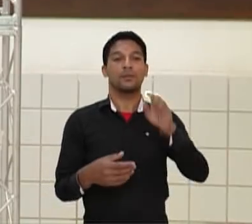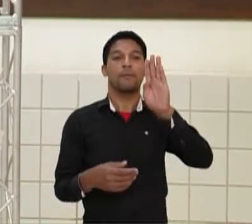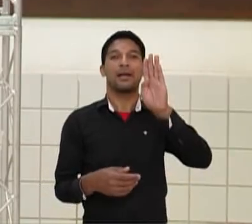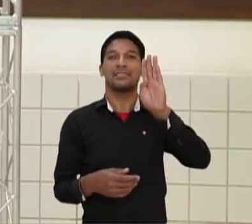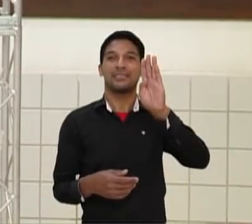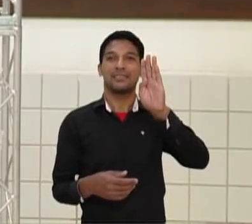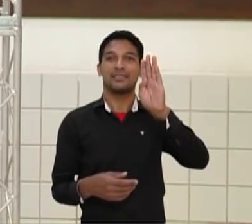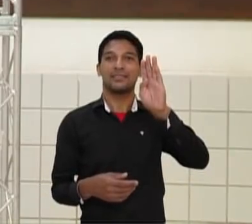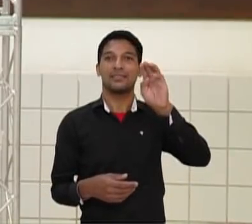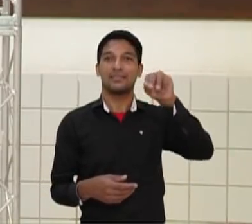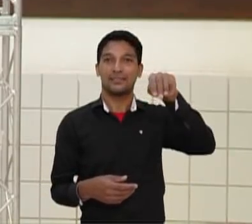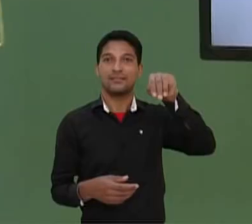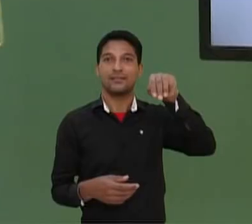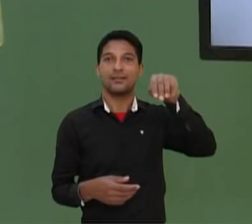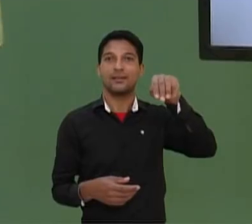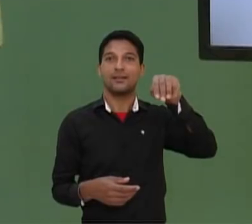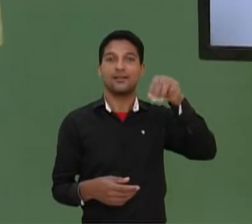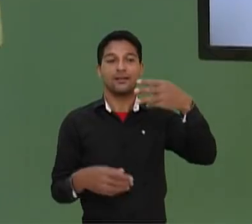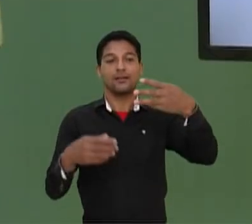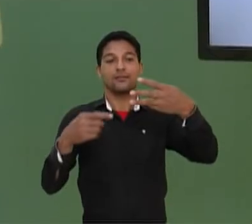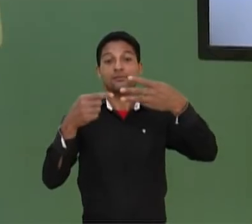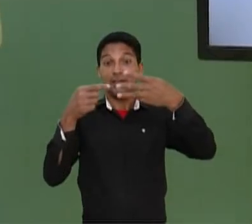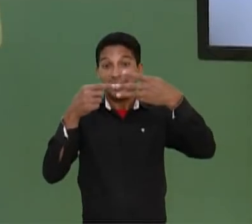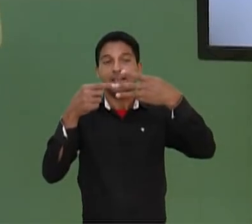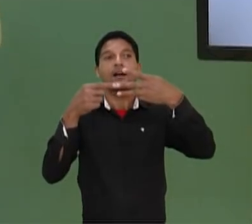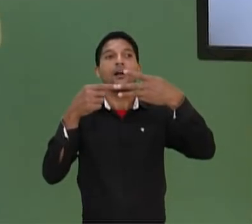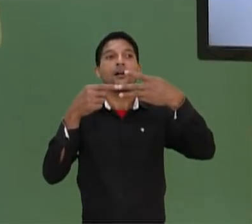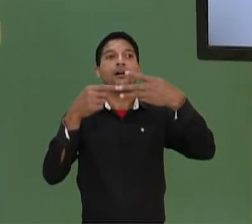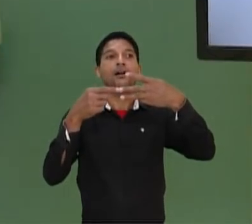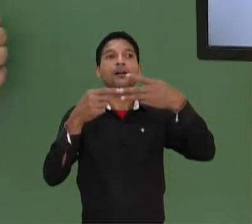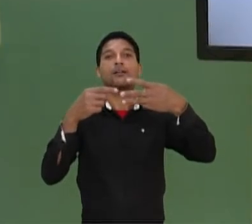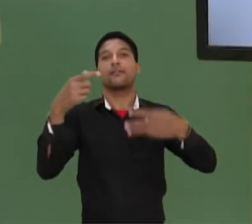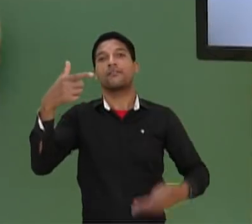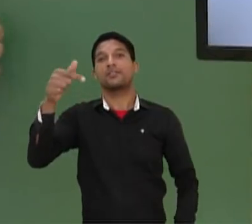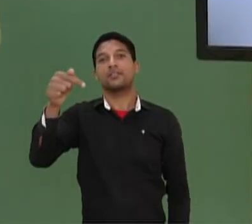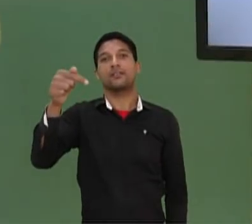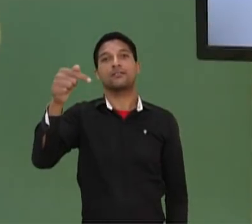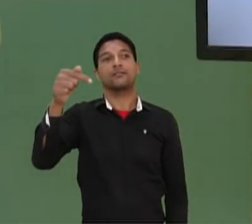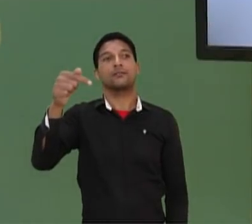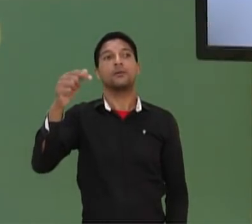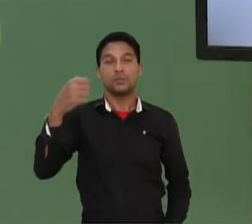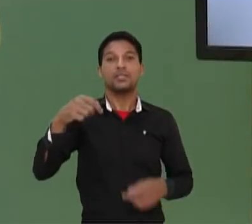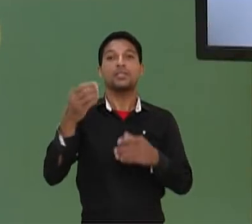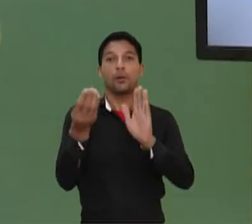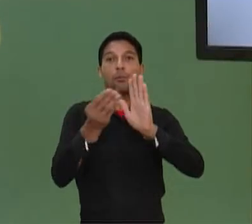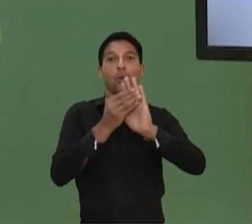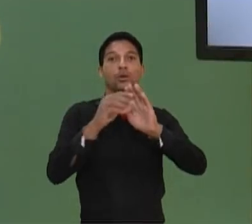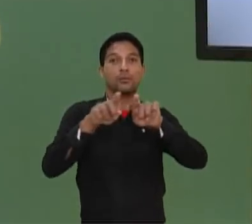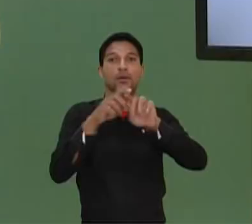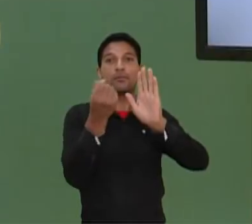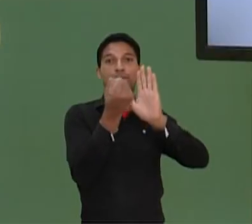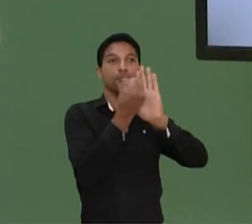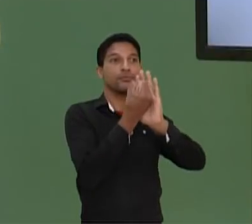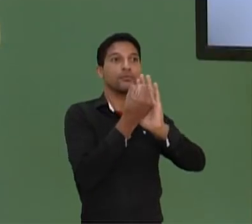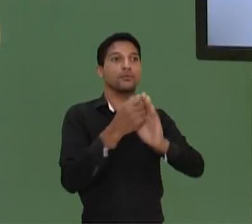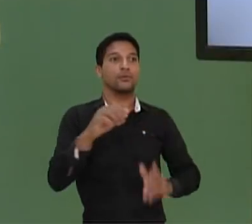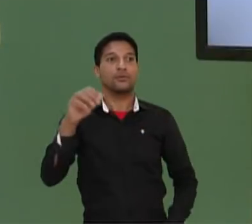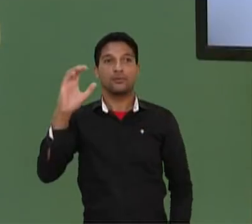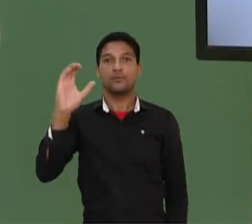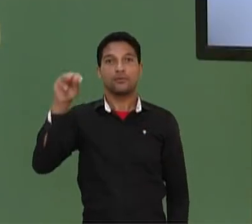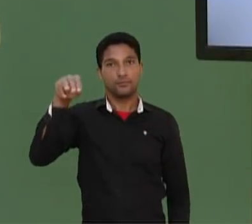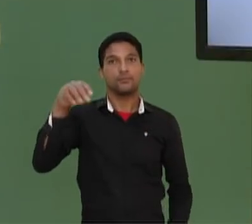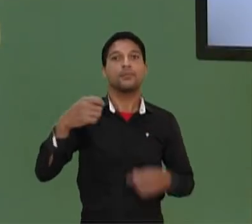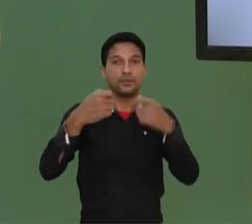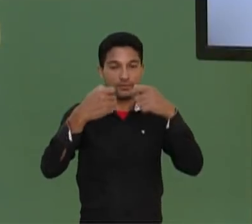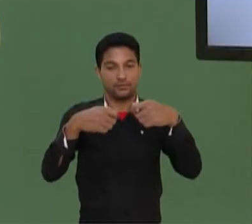Lembra que a gente está tratando de um exercício de geometria. Então, é essencial você escrever a unidade de medida que está acompanhada no exercício.